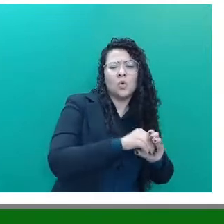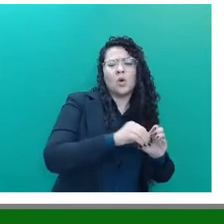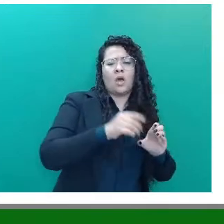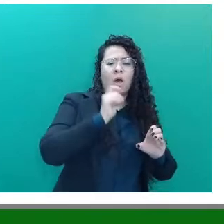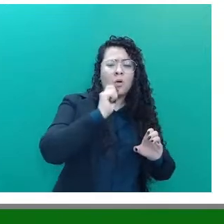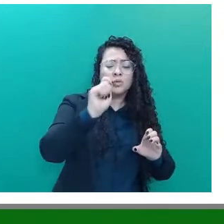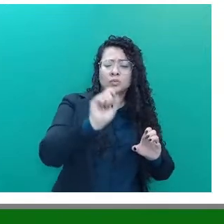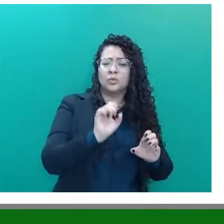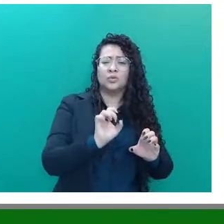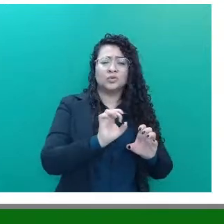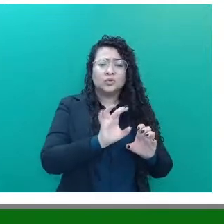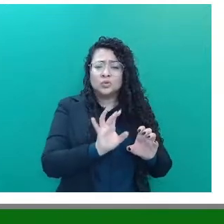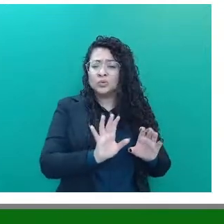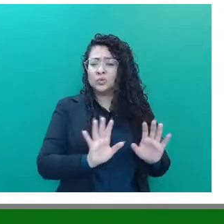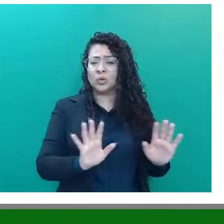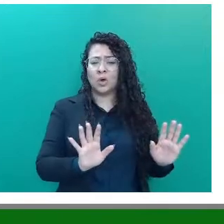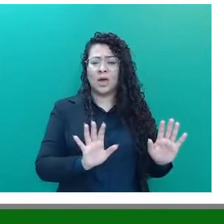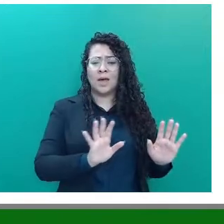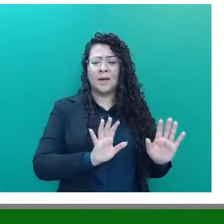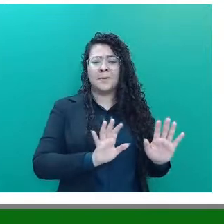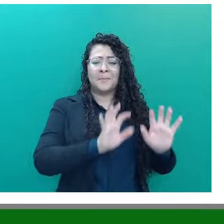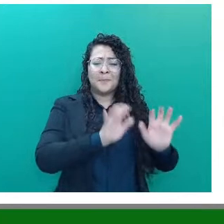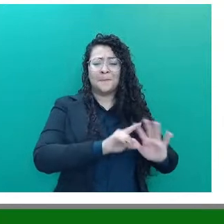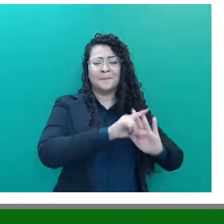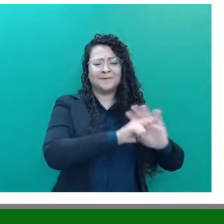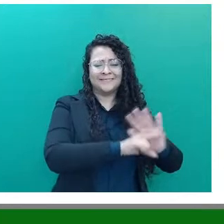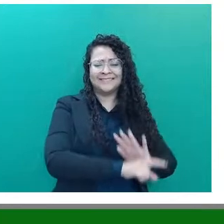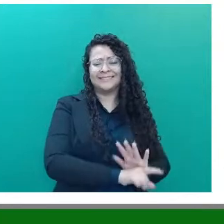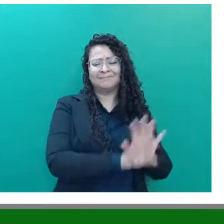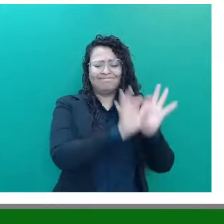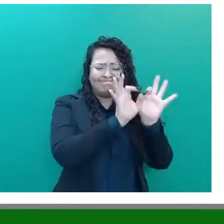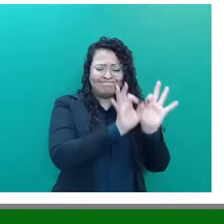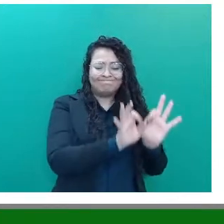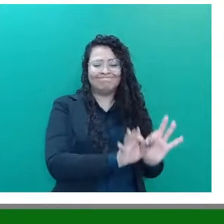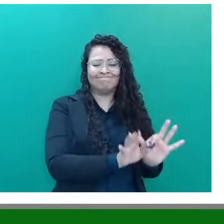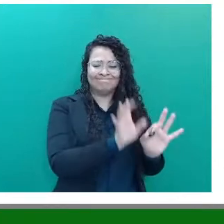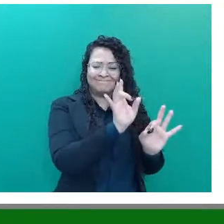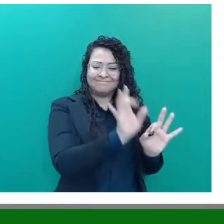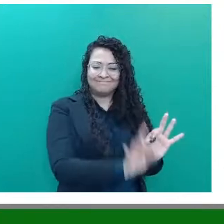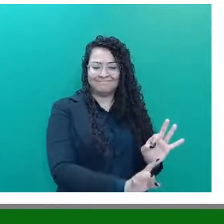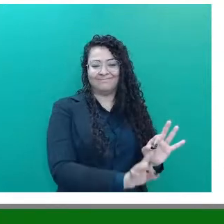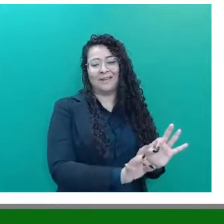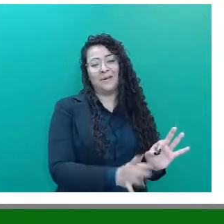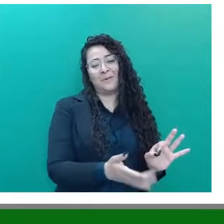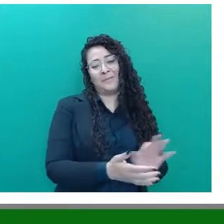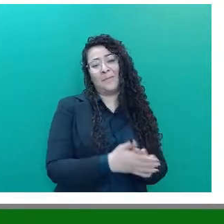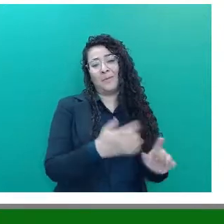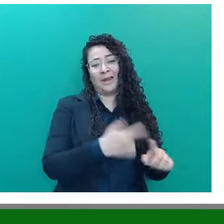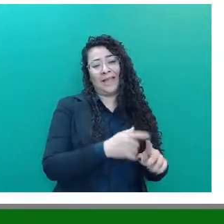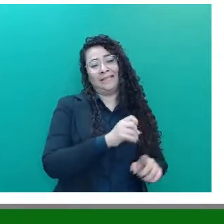para sua pesquisa ficar... para ninguém poder falar uma vírgula.